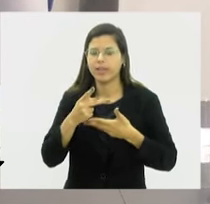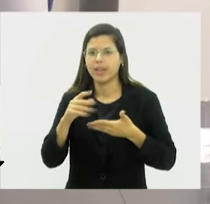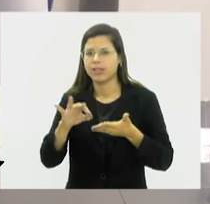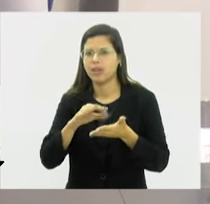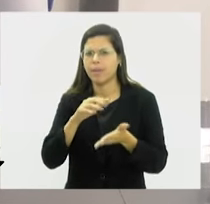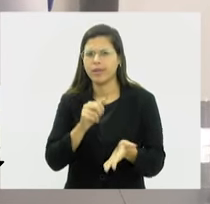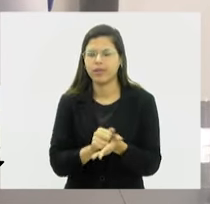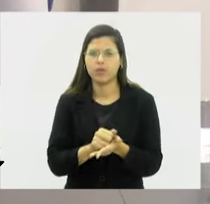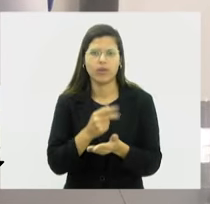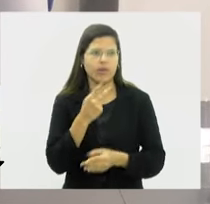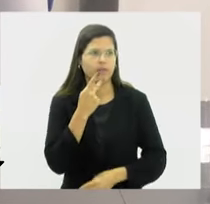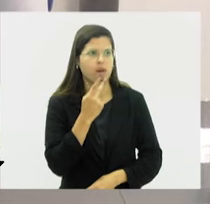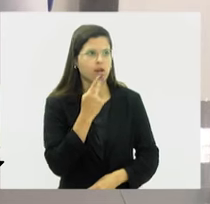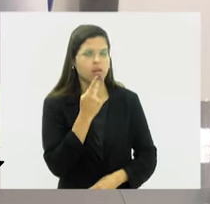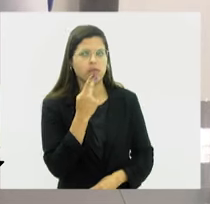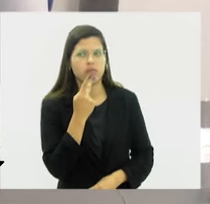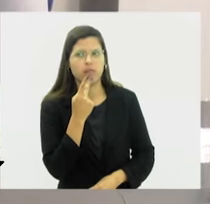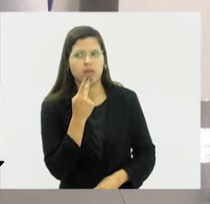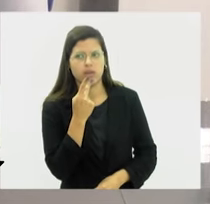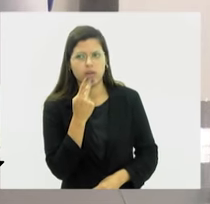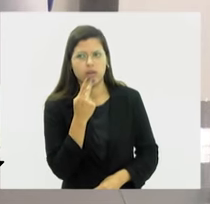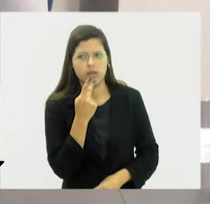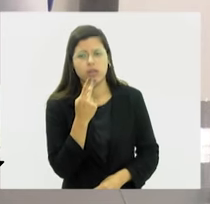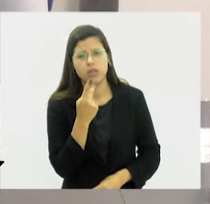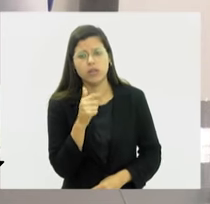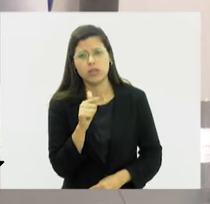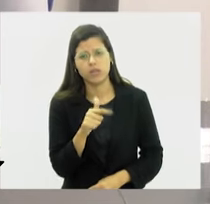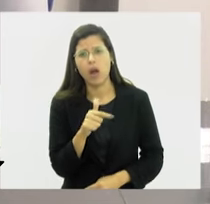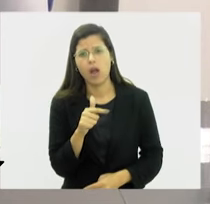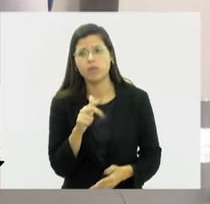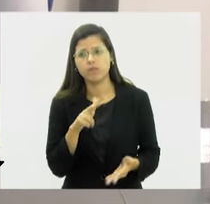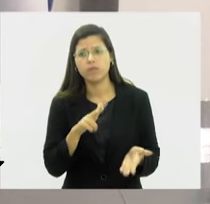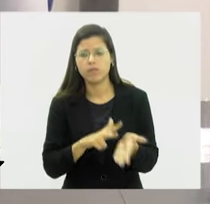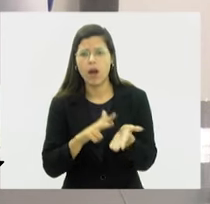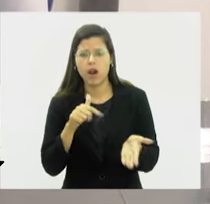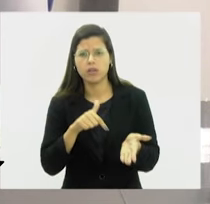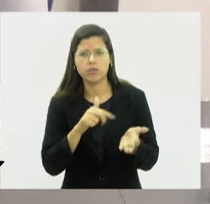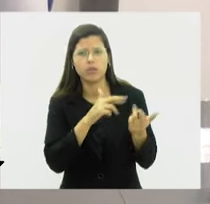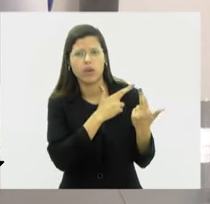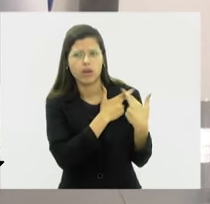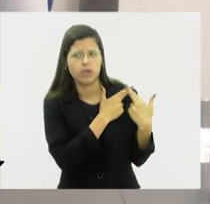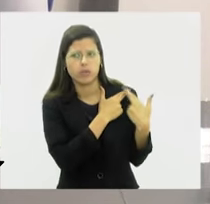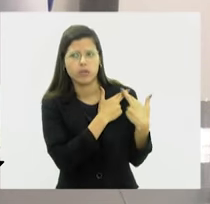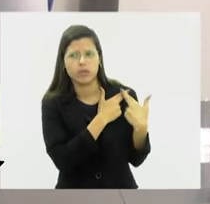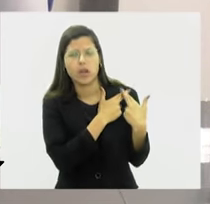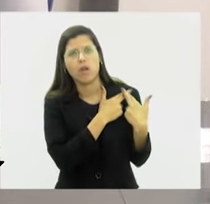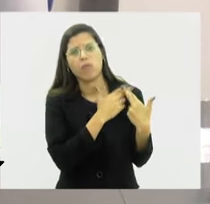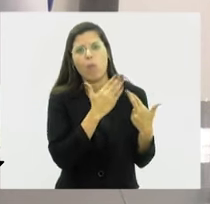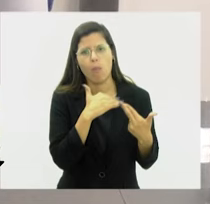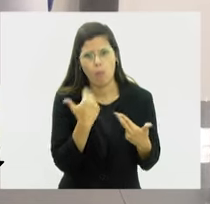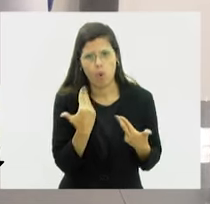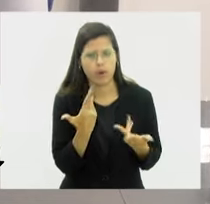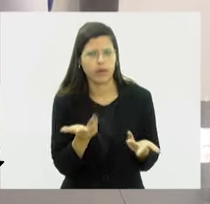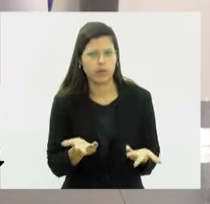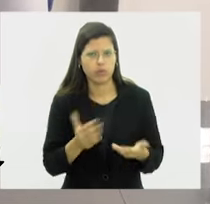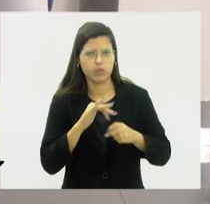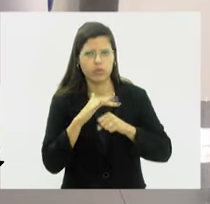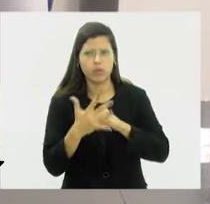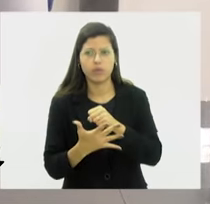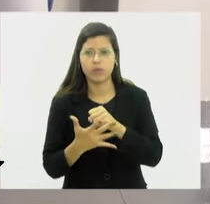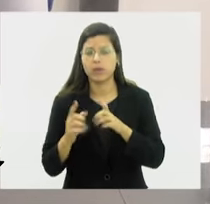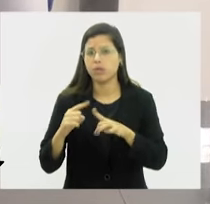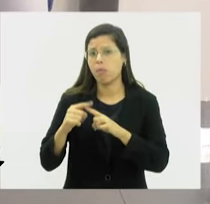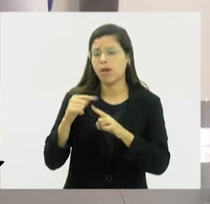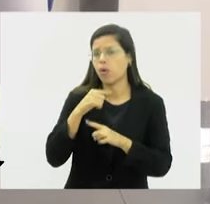dizendo que, até legitimamente, o responsável, como é o caso da proposta, faleceu de Covid, quando, na verdade, não